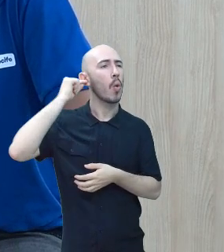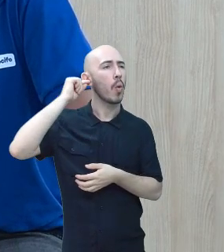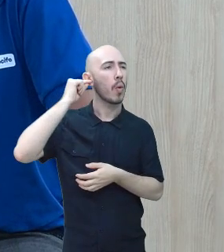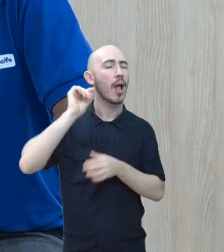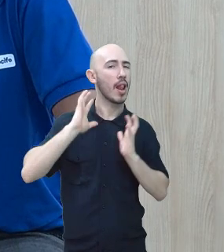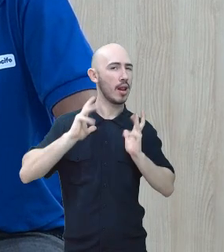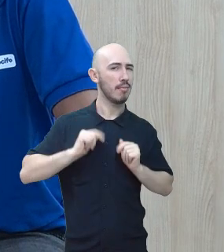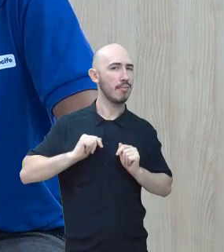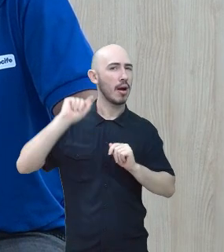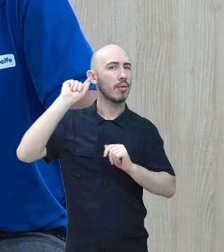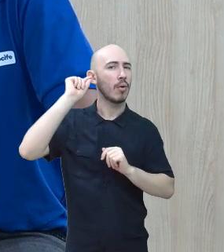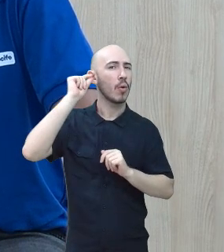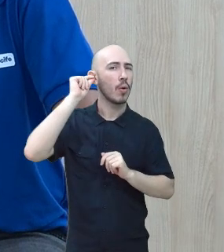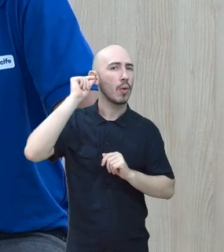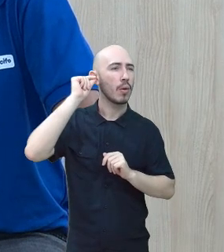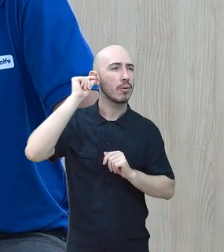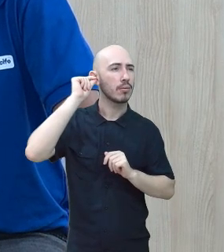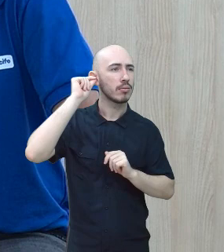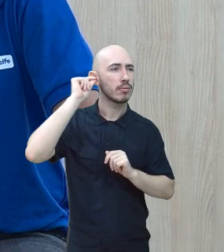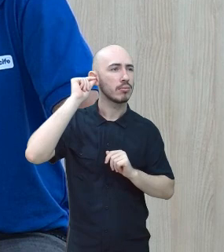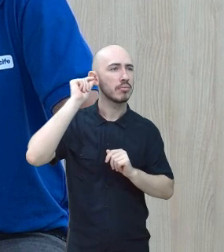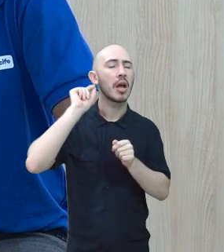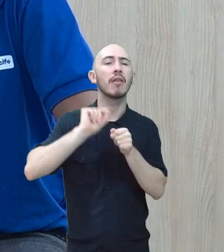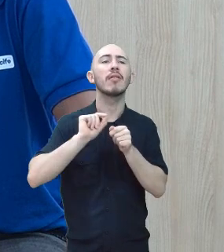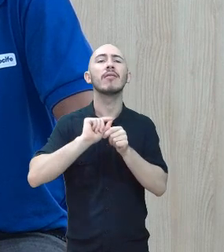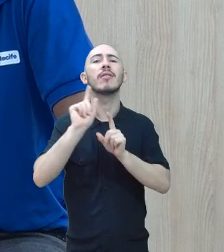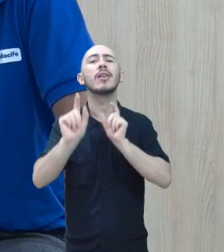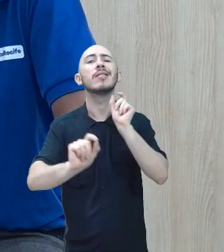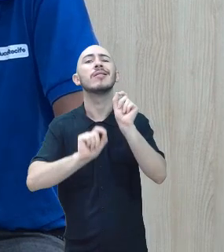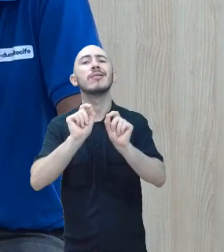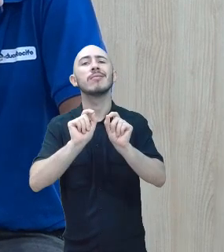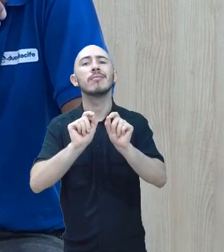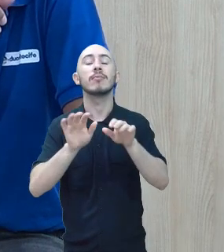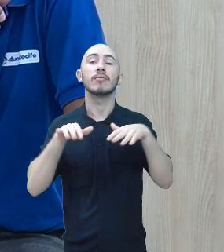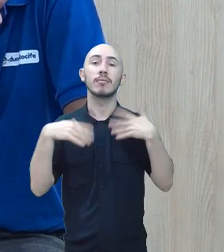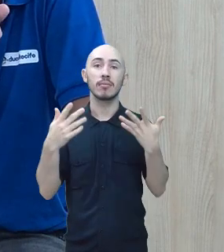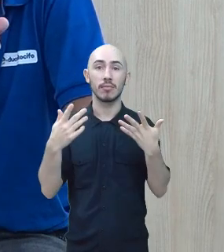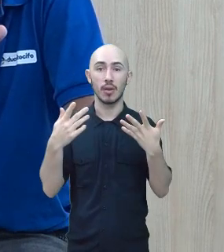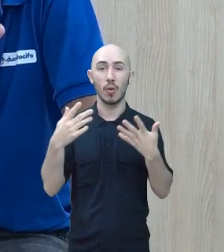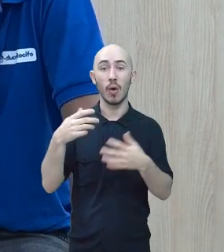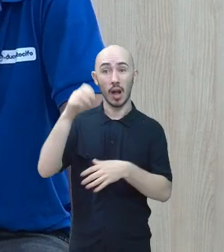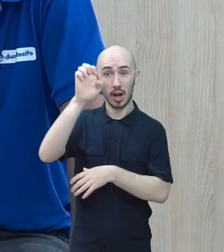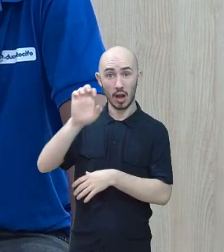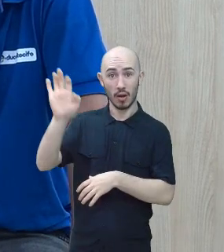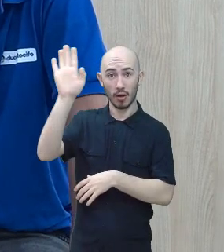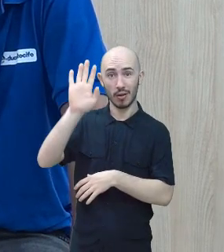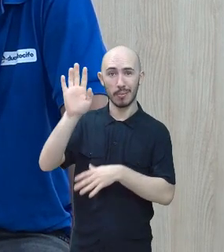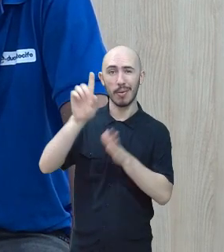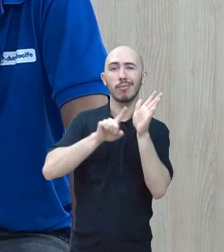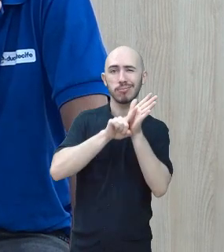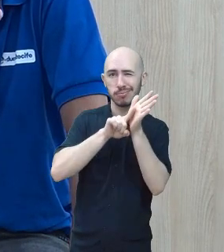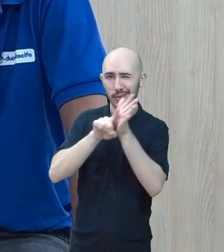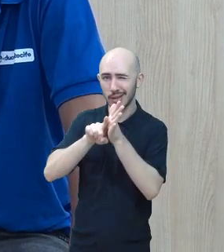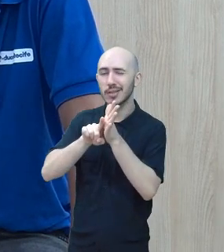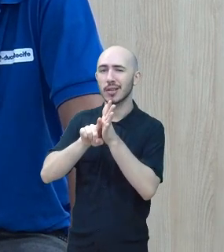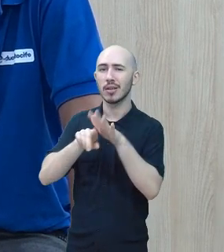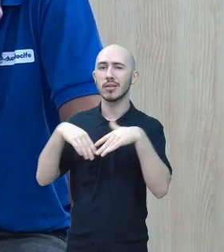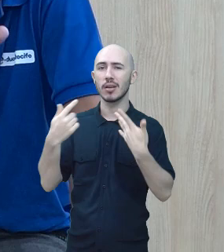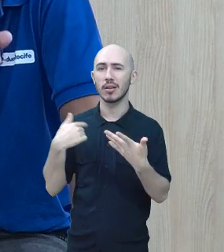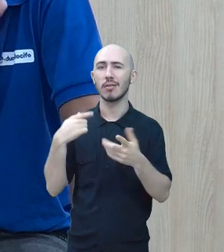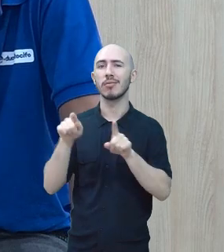ele? Você faz o que com o seu cotonete sujo? Lá na Europa foi feita uma pesquisa, sabe o que é que o pessoal fazia, os britânicos,